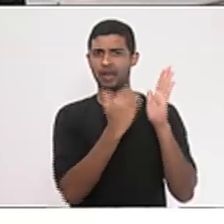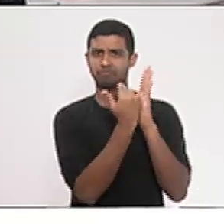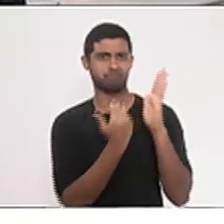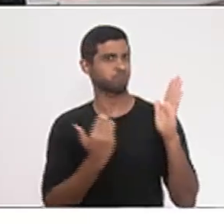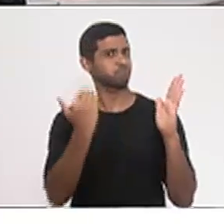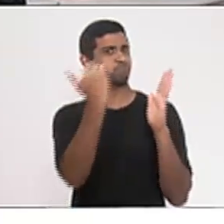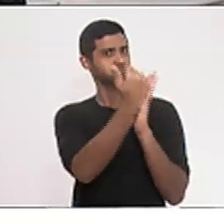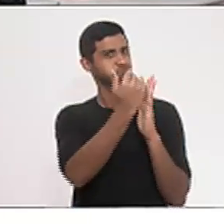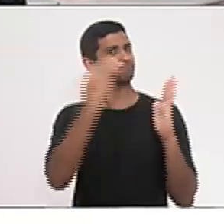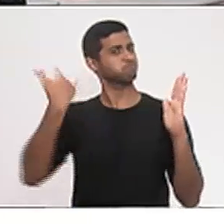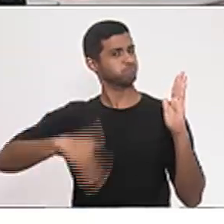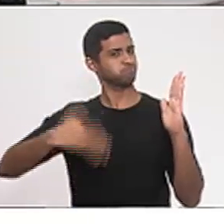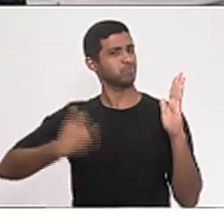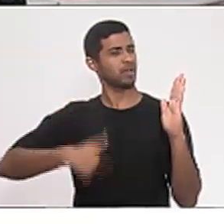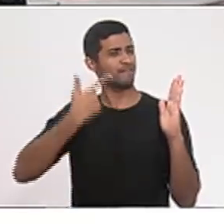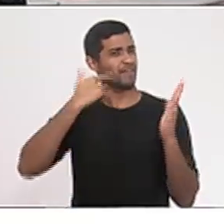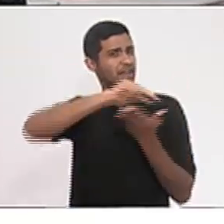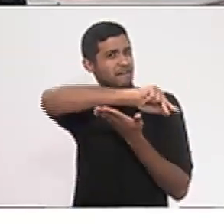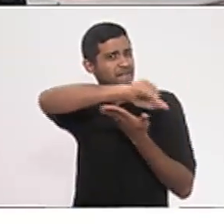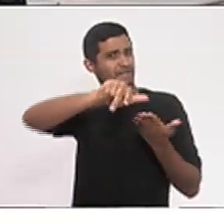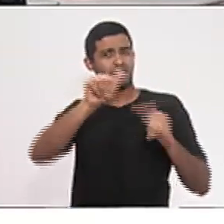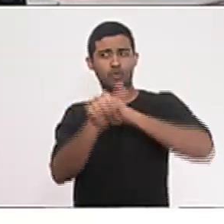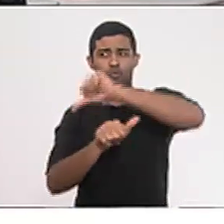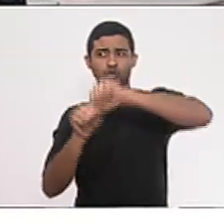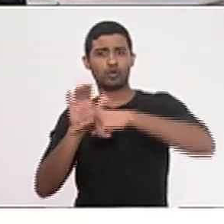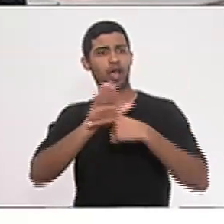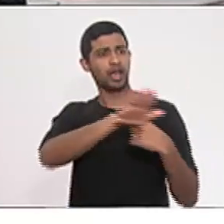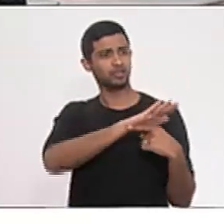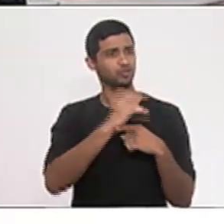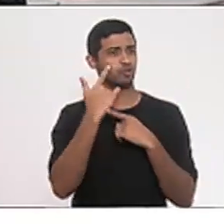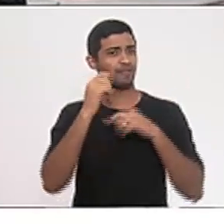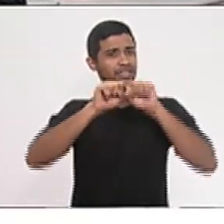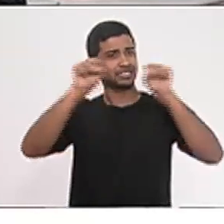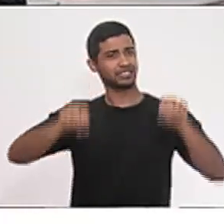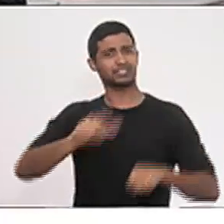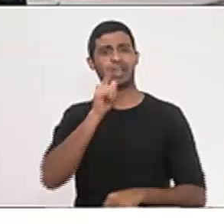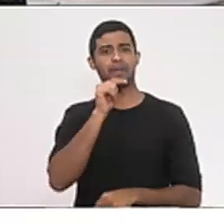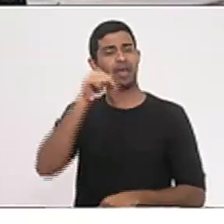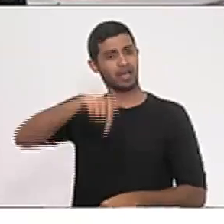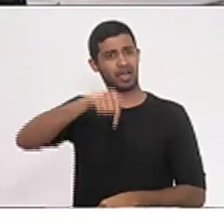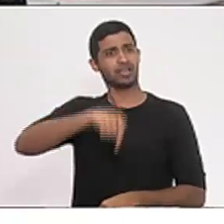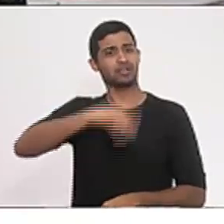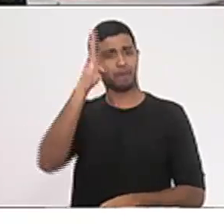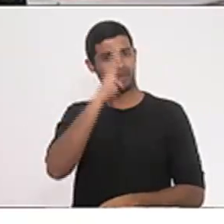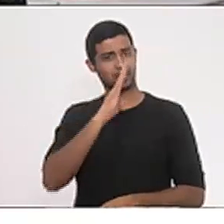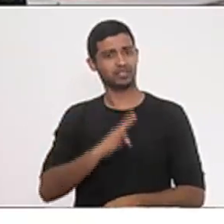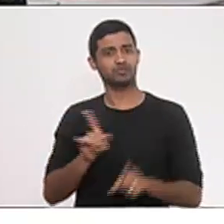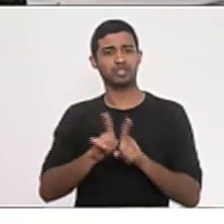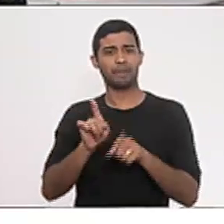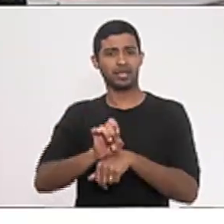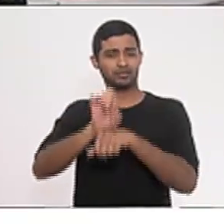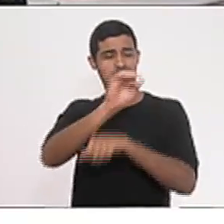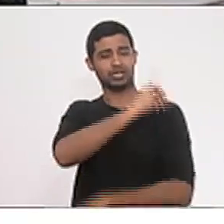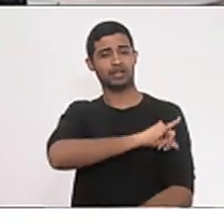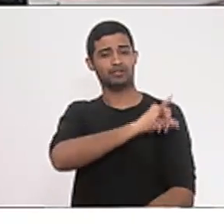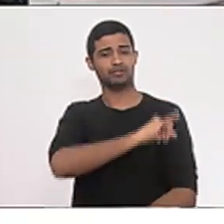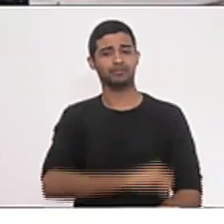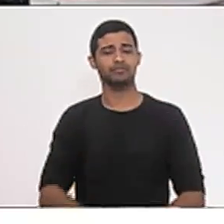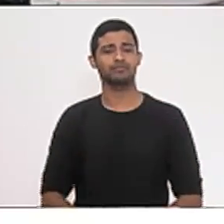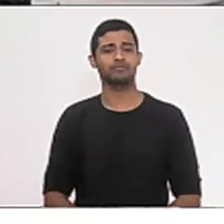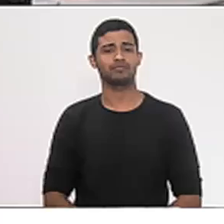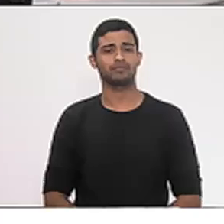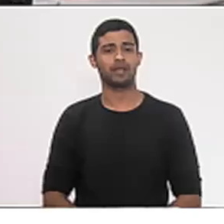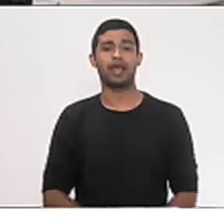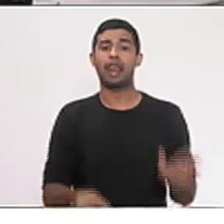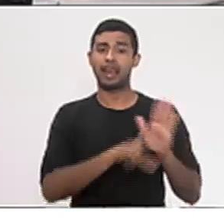avançada, trouxe muitos avanços para a questão de gestão de recursos hídricos no nosso país e no nosso estado. E essa